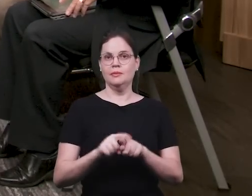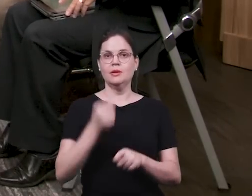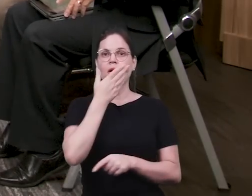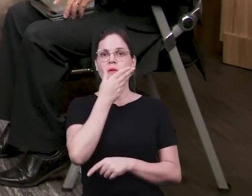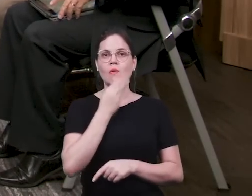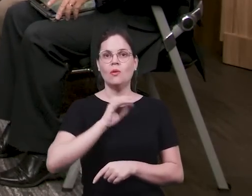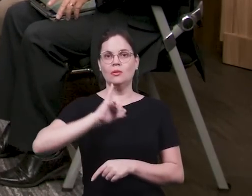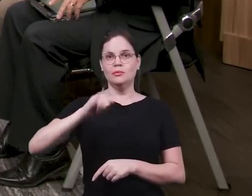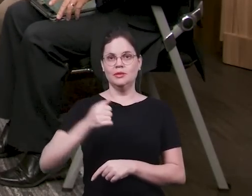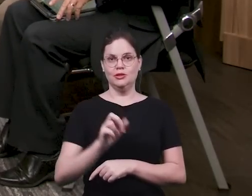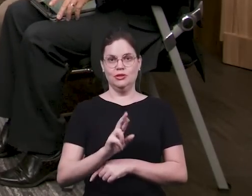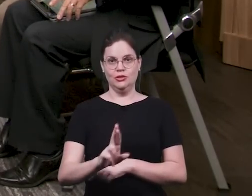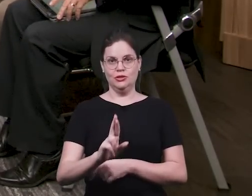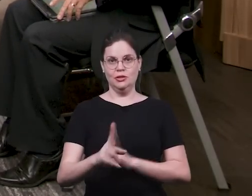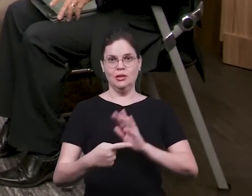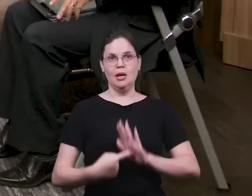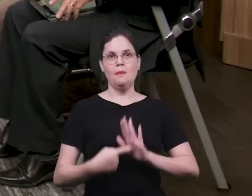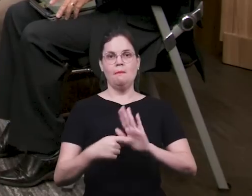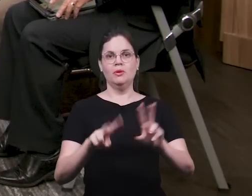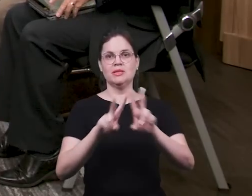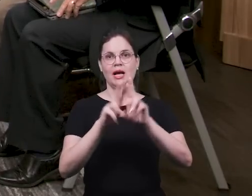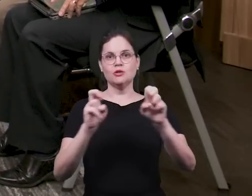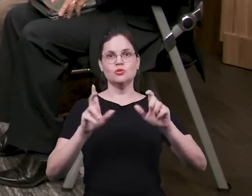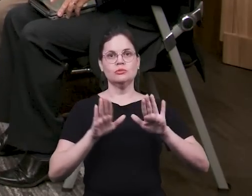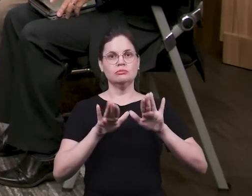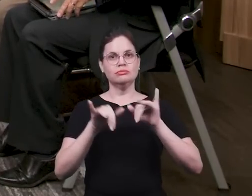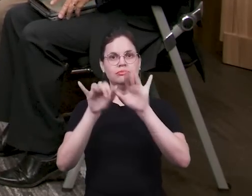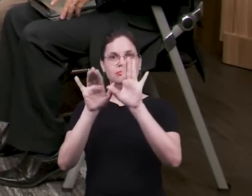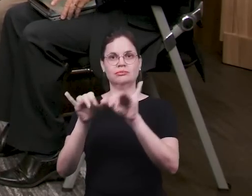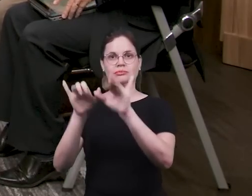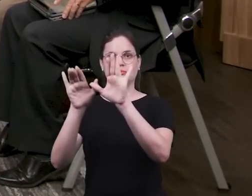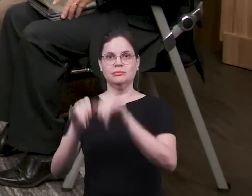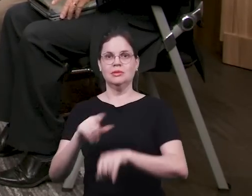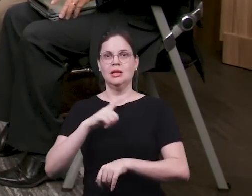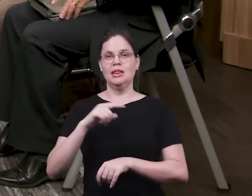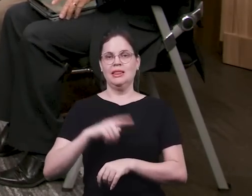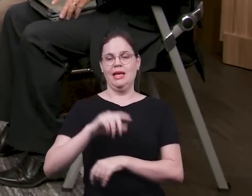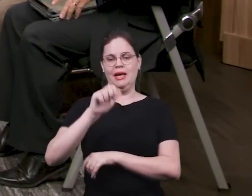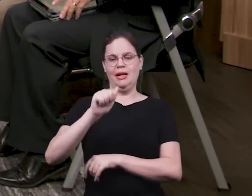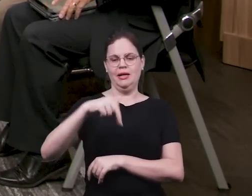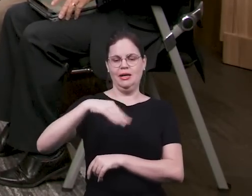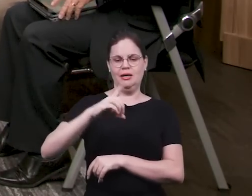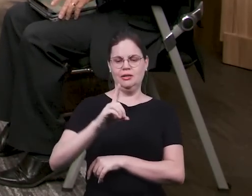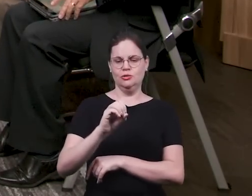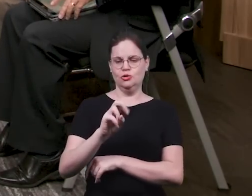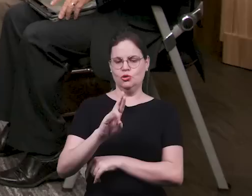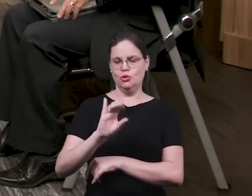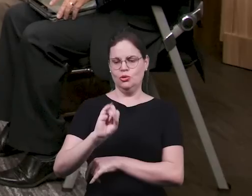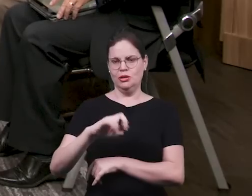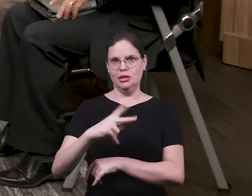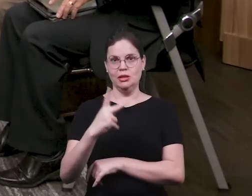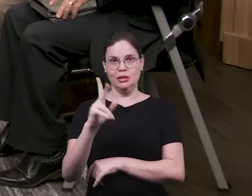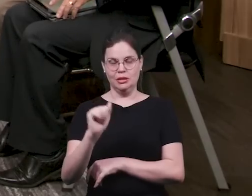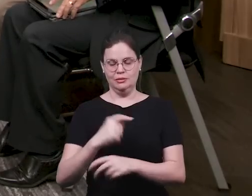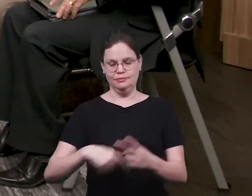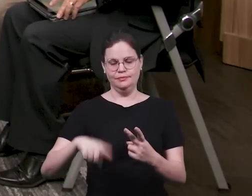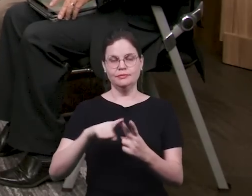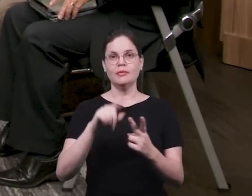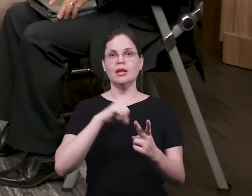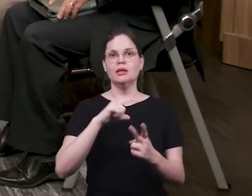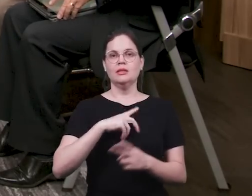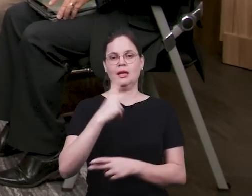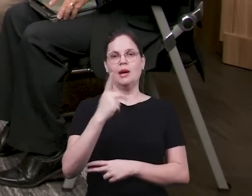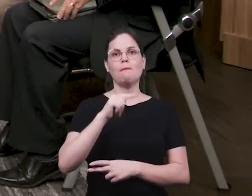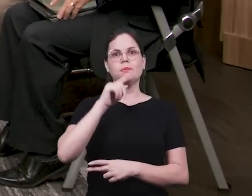respeito das aves de arribação, ele fala do grou, da andorinha, né? Ele fala da pomba. Diz